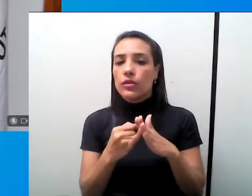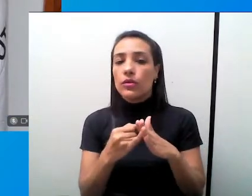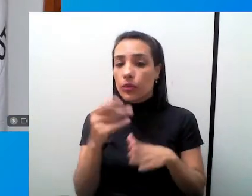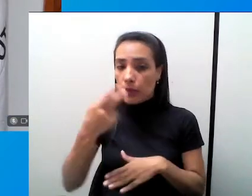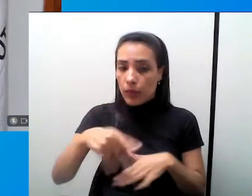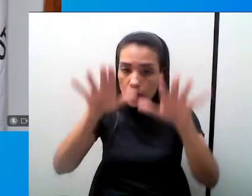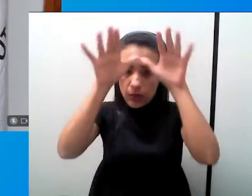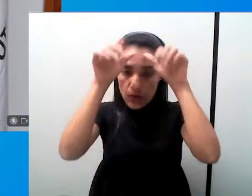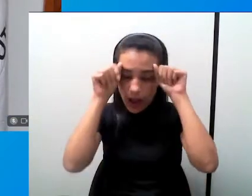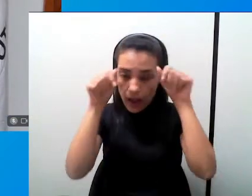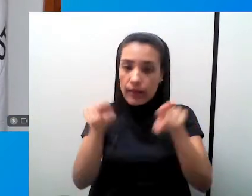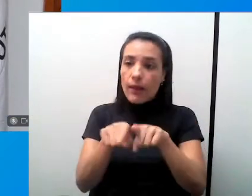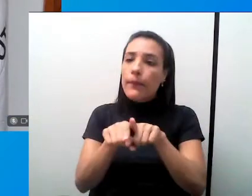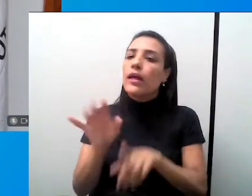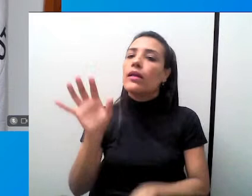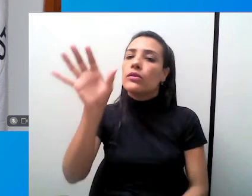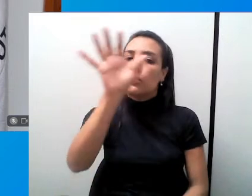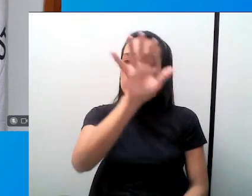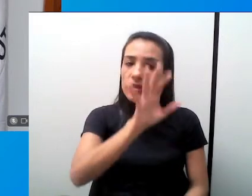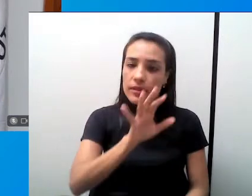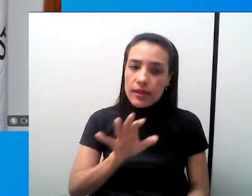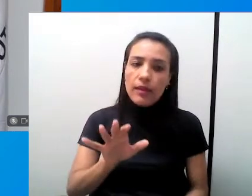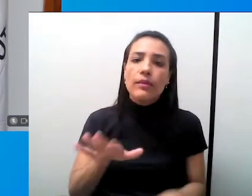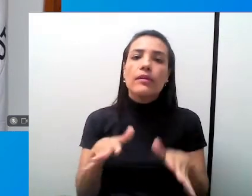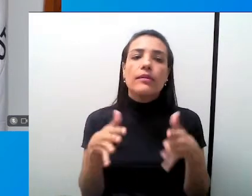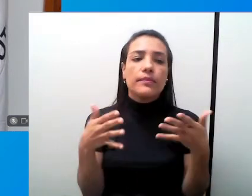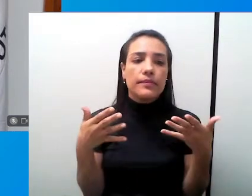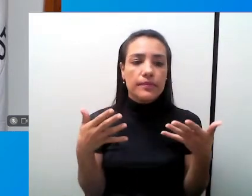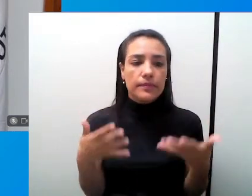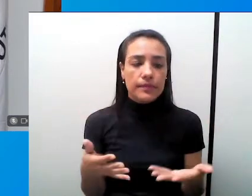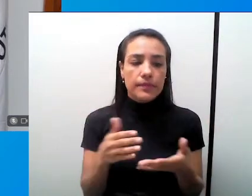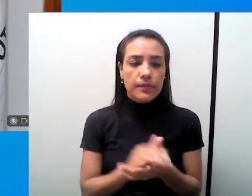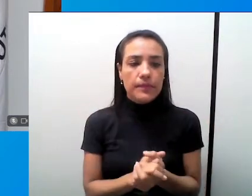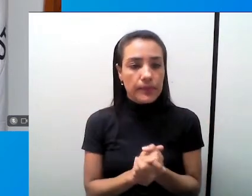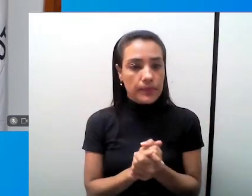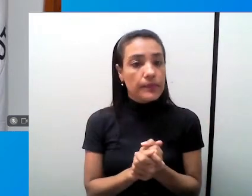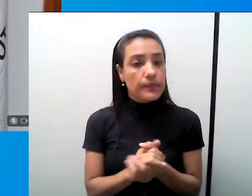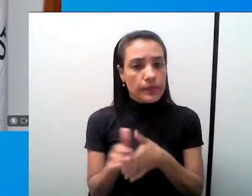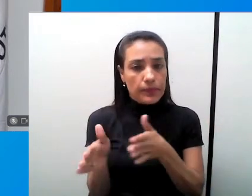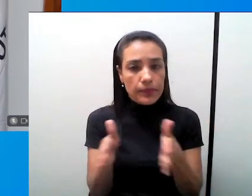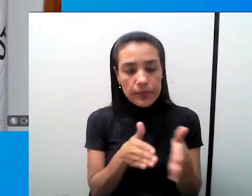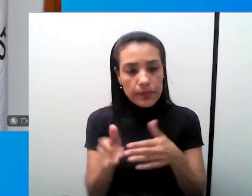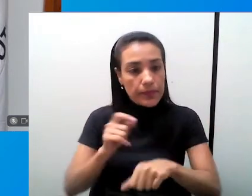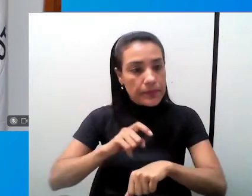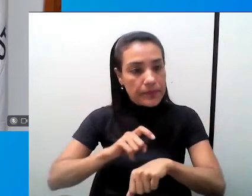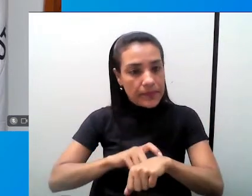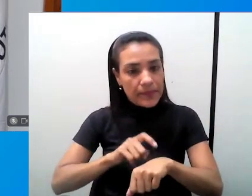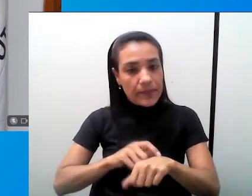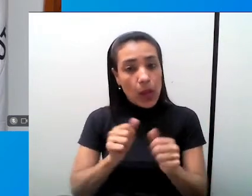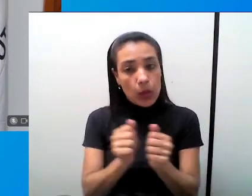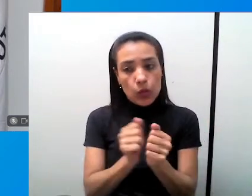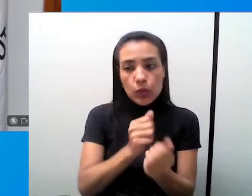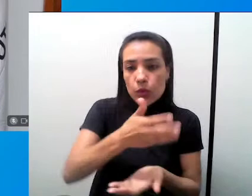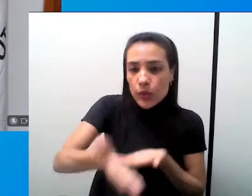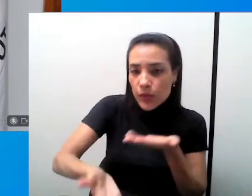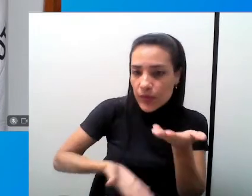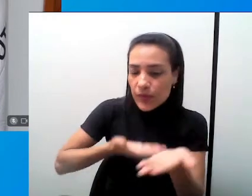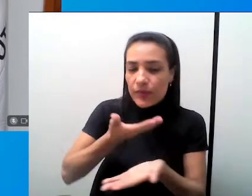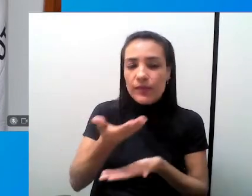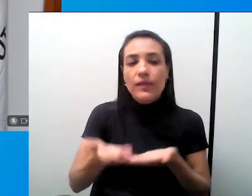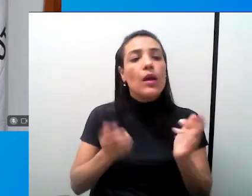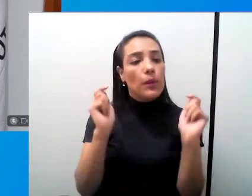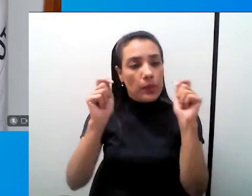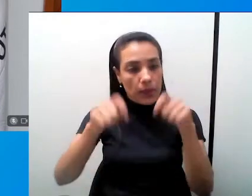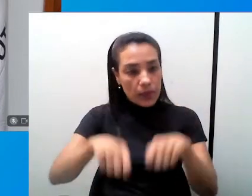IFAC. Tá? Então, eu desejo que esse período de tempo que a gente passar junto hoje, a gente